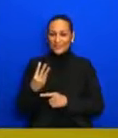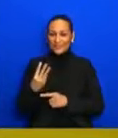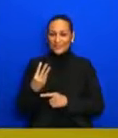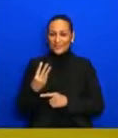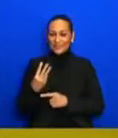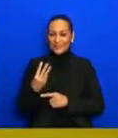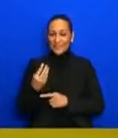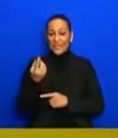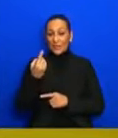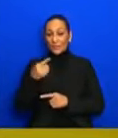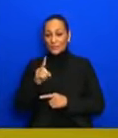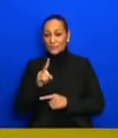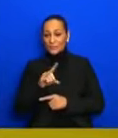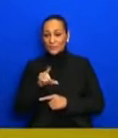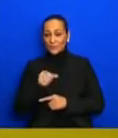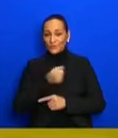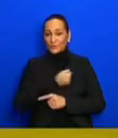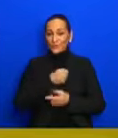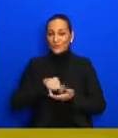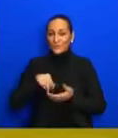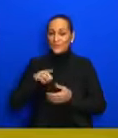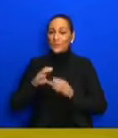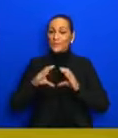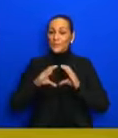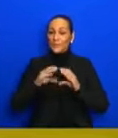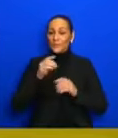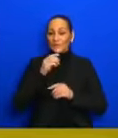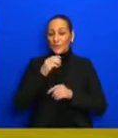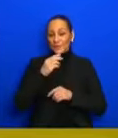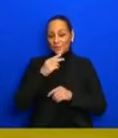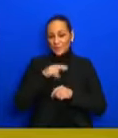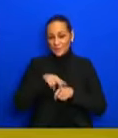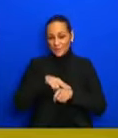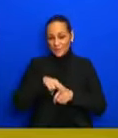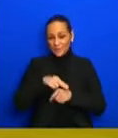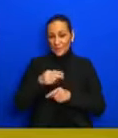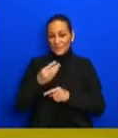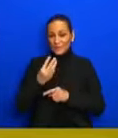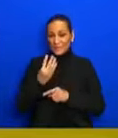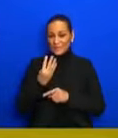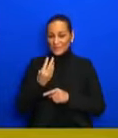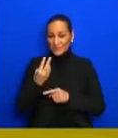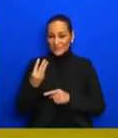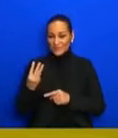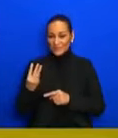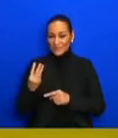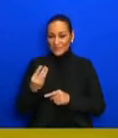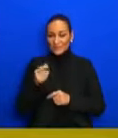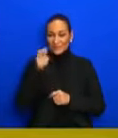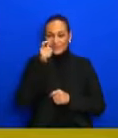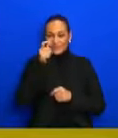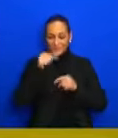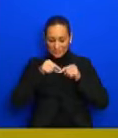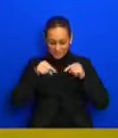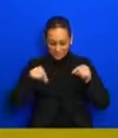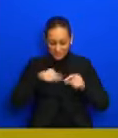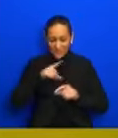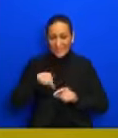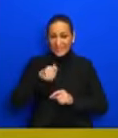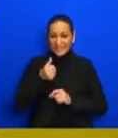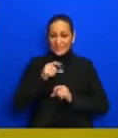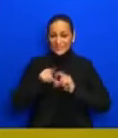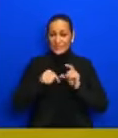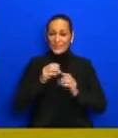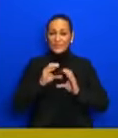A sexta e última dezena da Mega Sena. Bola verde número 43. Vamos conferir as seis